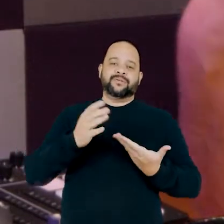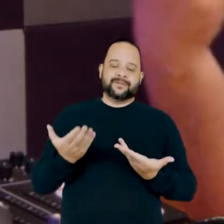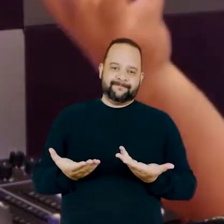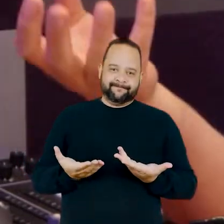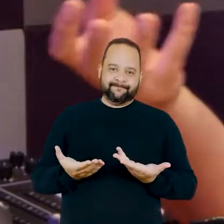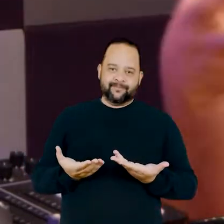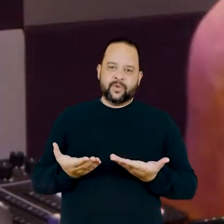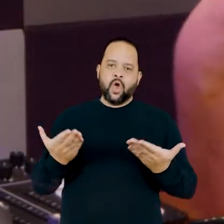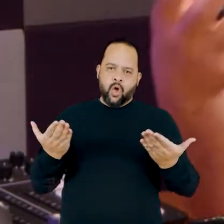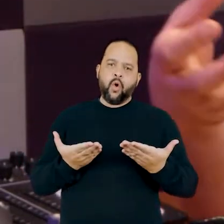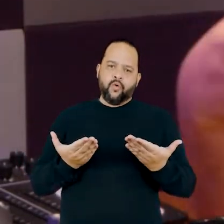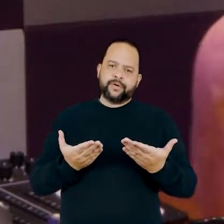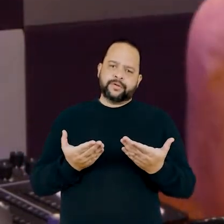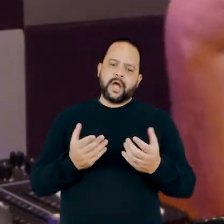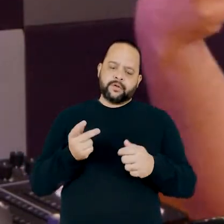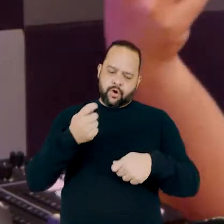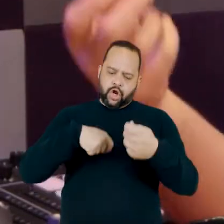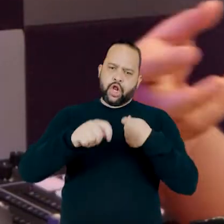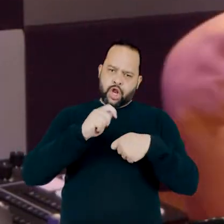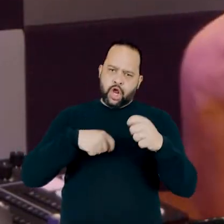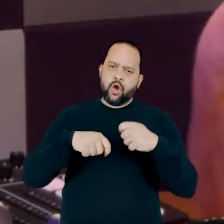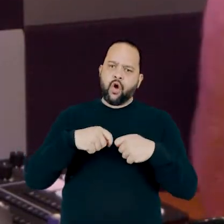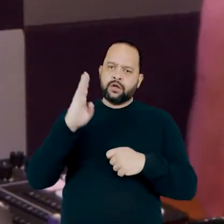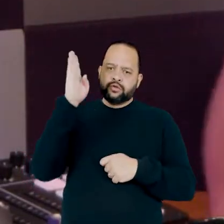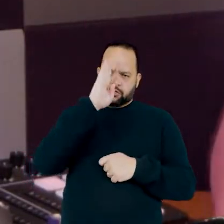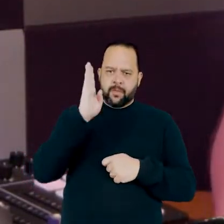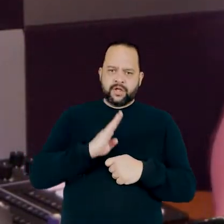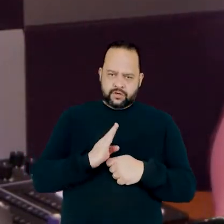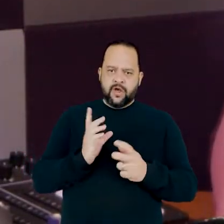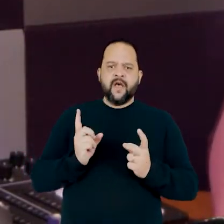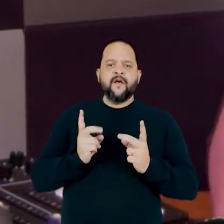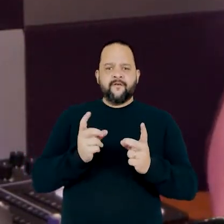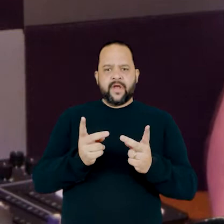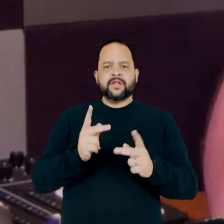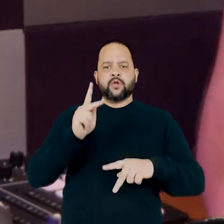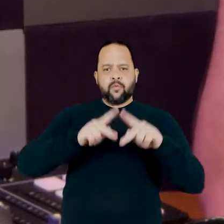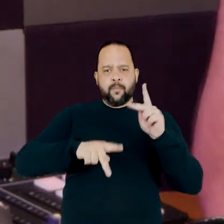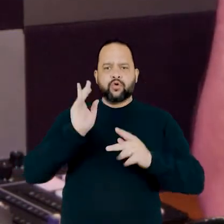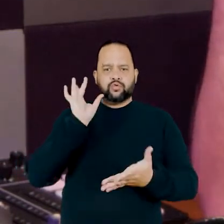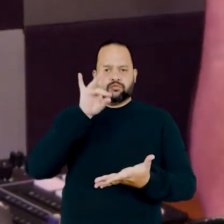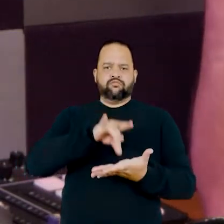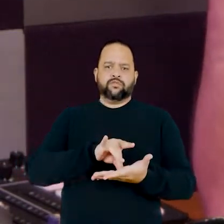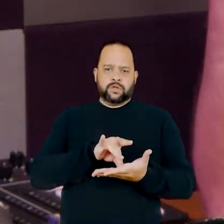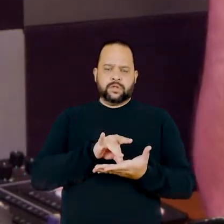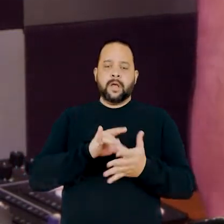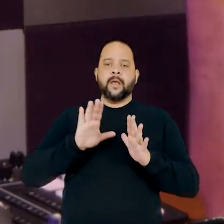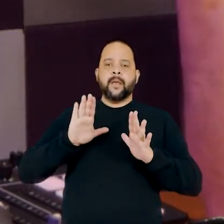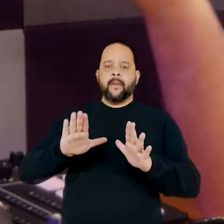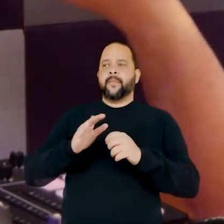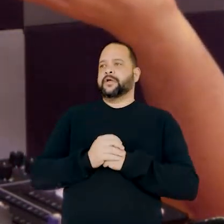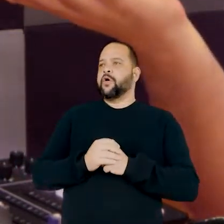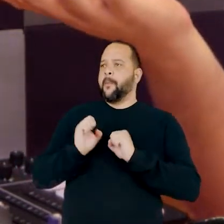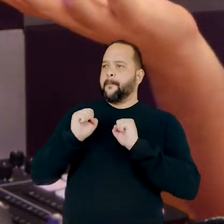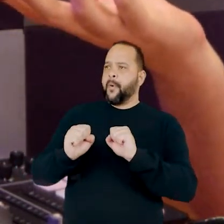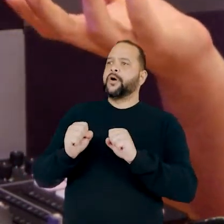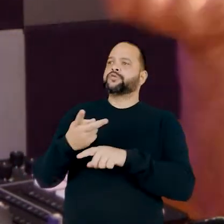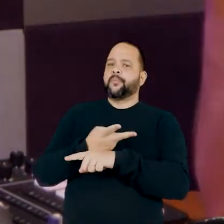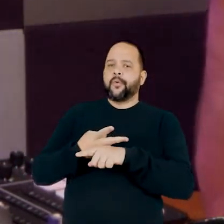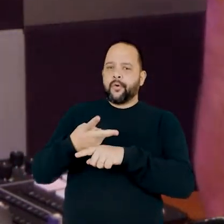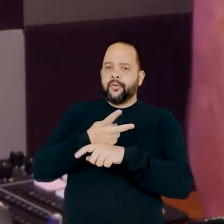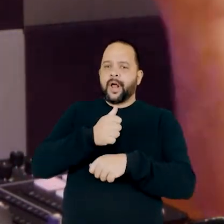Hoje vocês estão dentro do Brasil vendendo produtos oficiais, mas se eu quiser eu posso entrar hoje, sei lá, numa Amazon